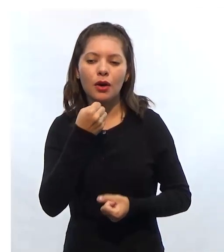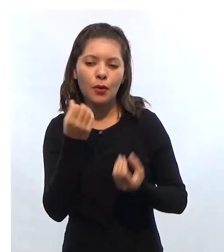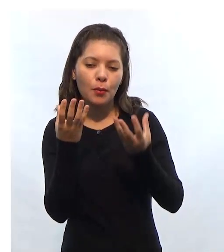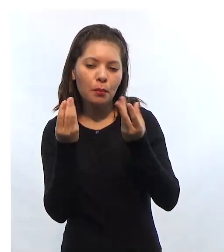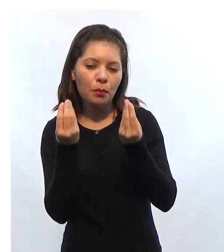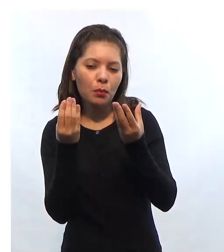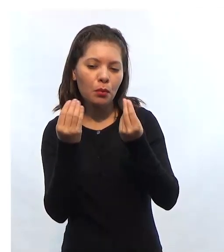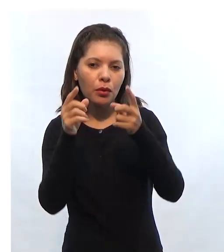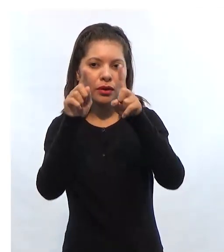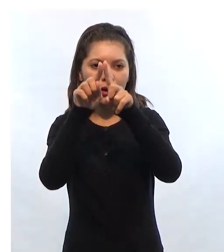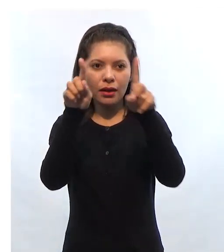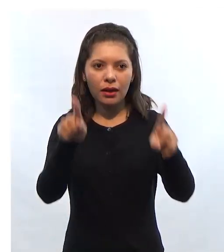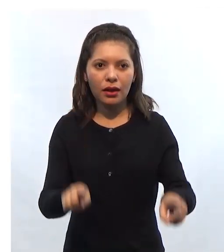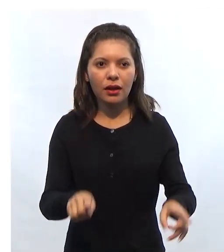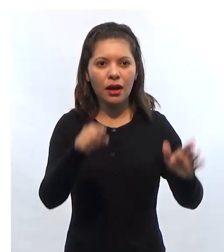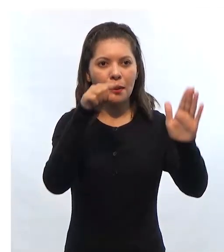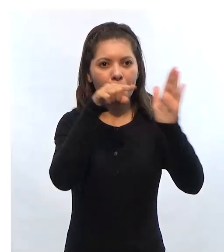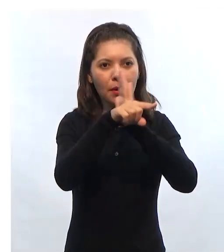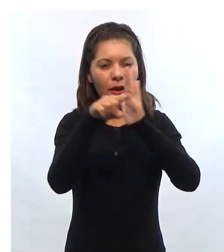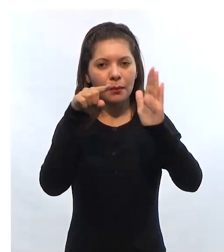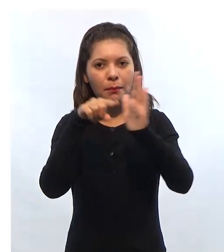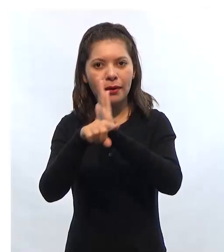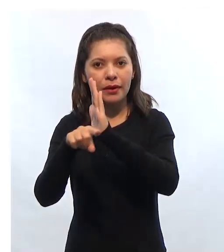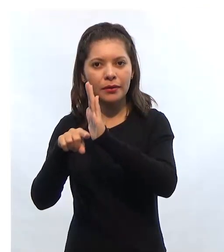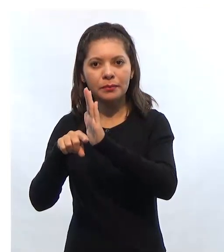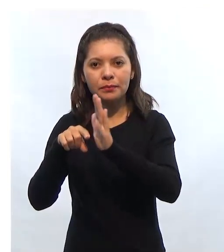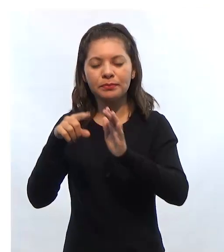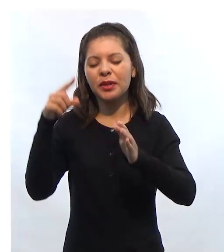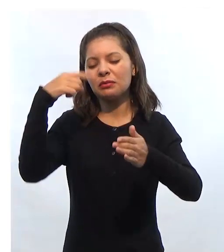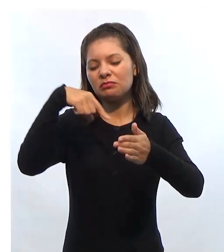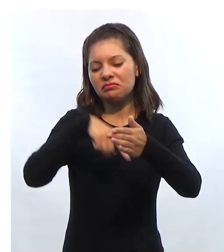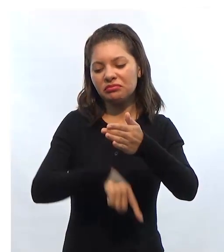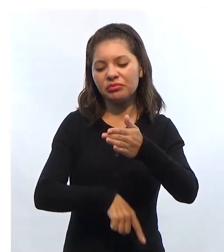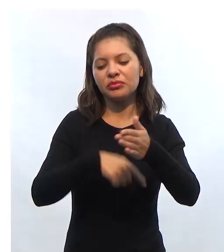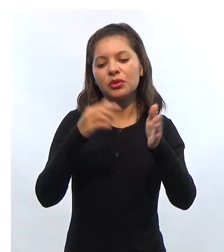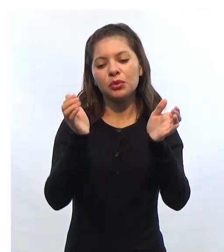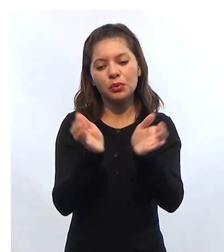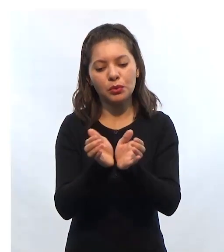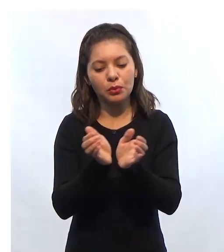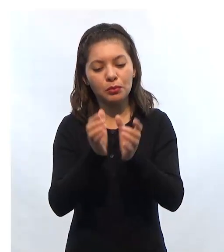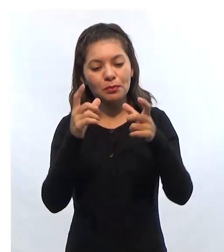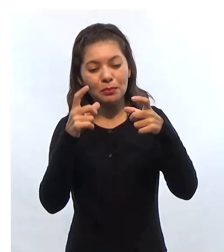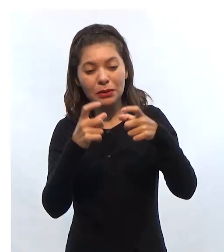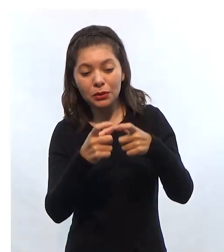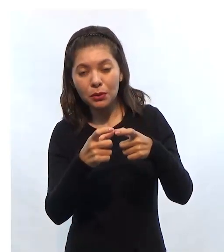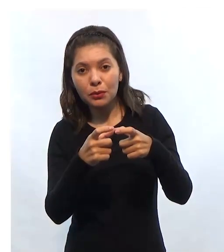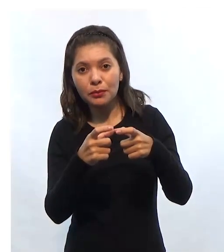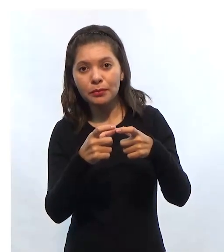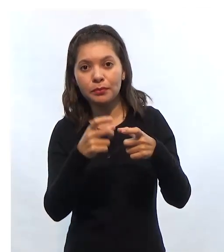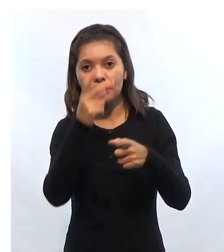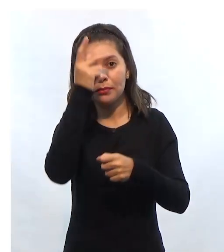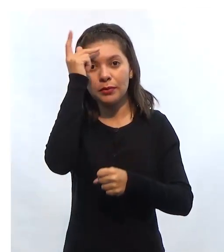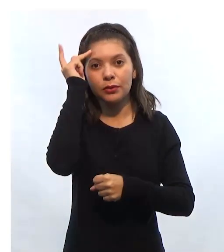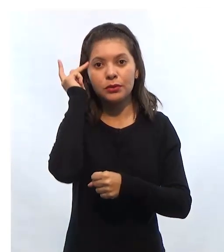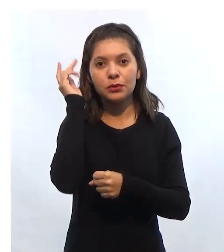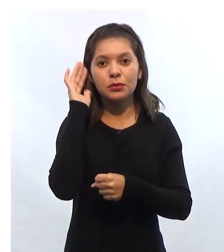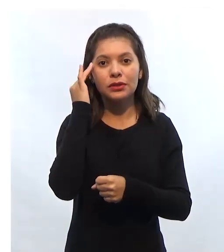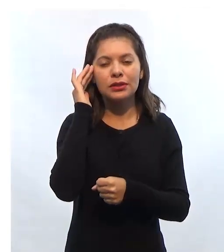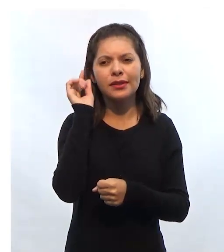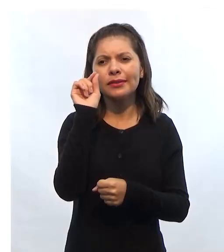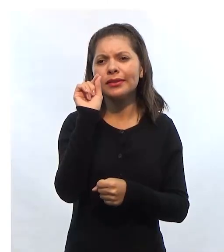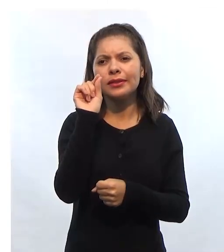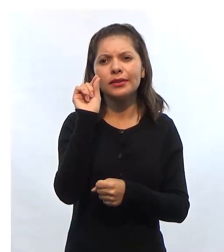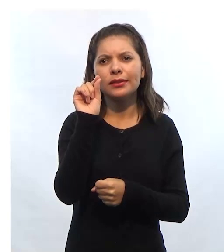com muitas questões, uma entrevista bastante profunda e com um grupo menor de pessoas, para